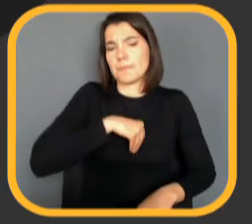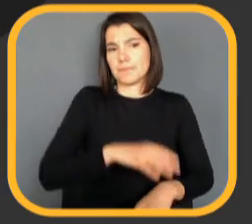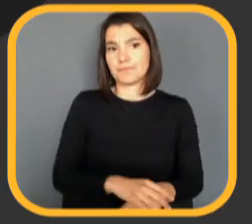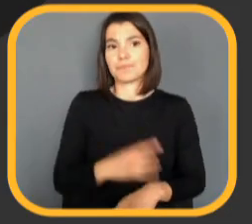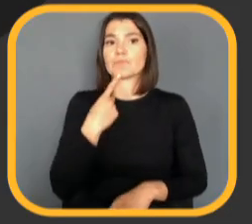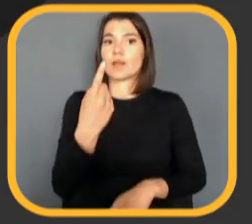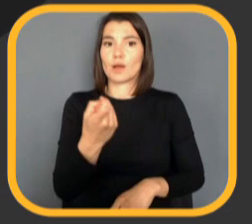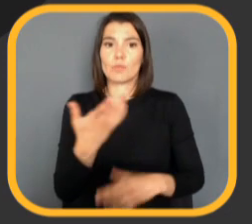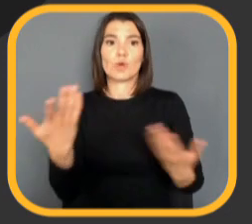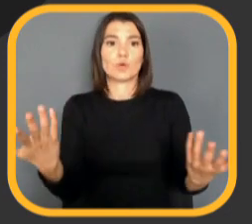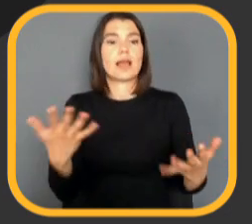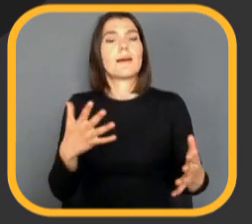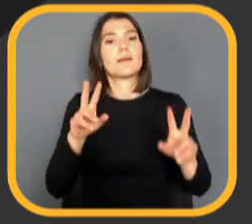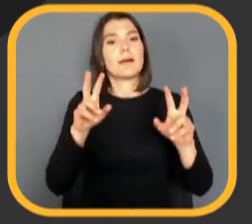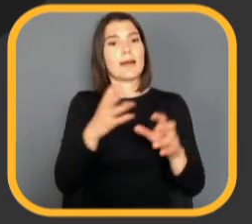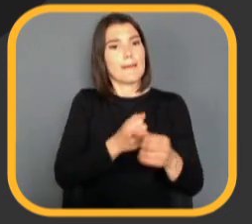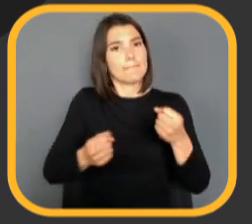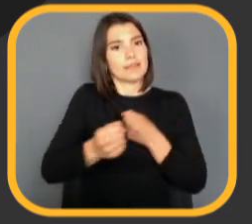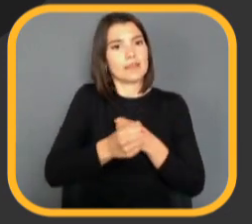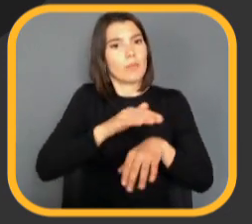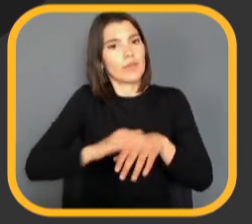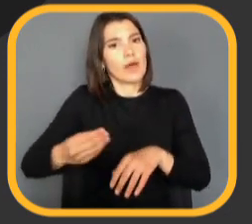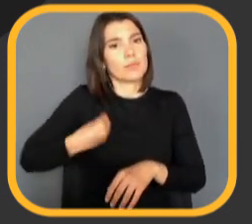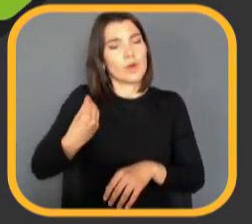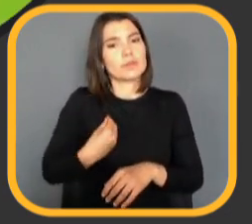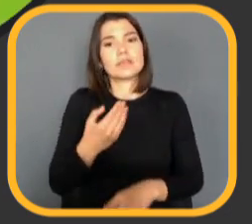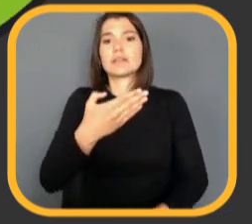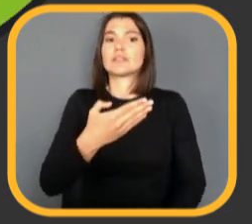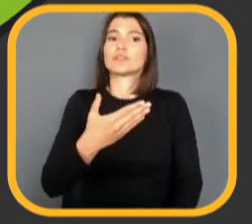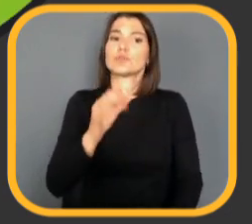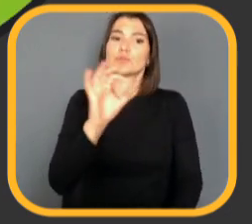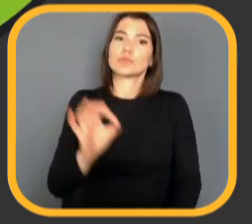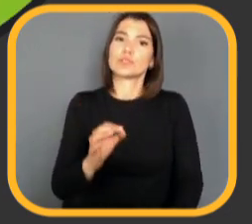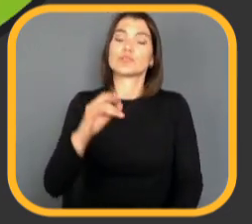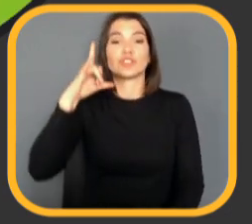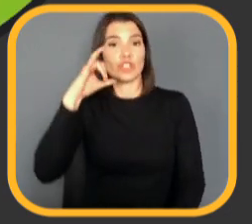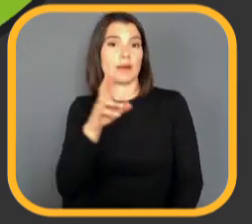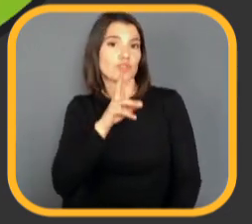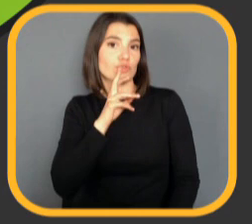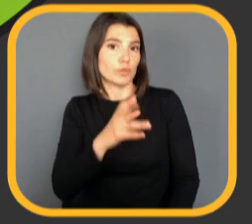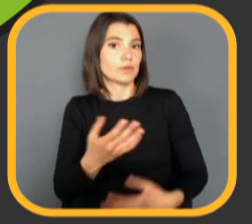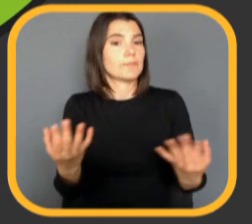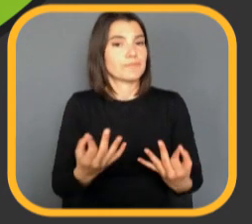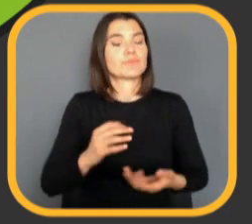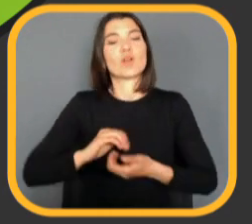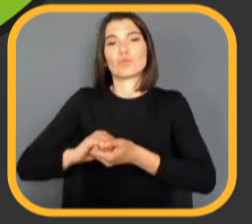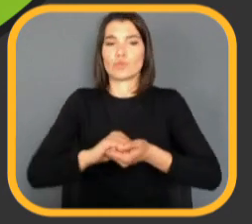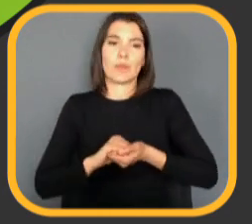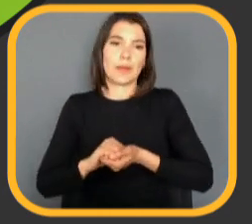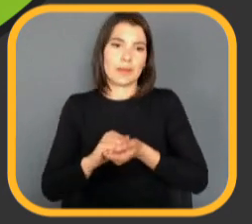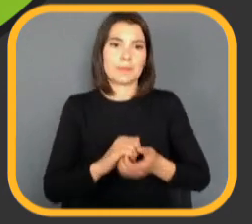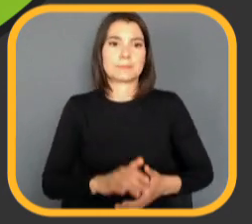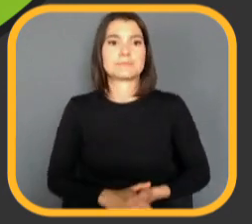de estar. À pergunta ao que se associa empatia, bondade e preocupação, 71% dos utilizadores do Instagram do E2